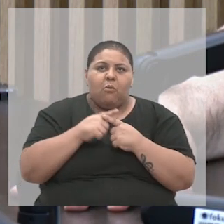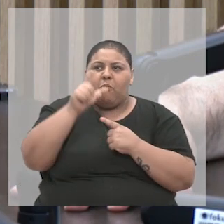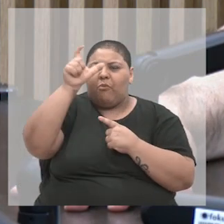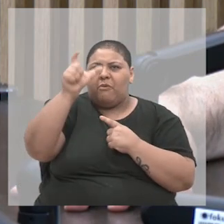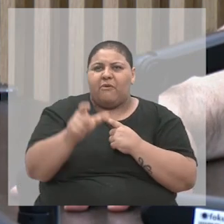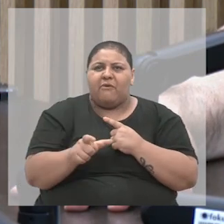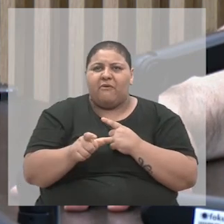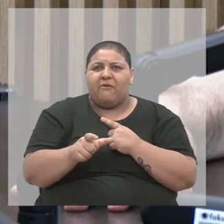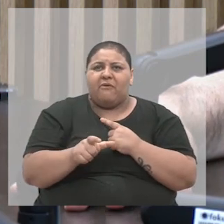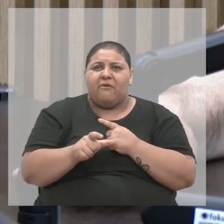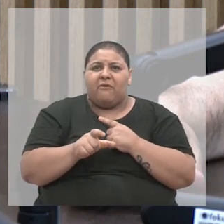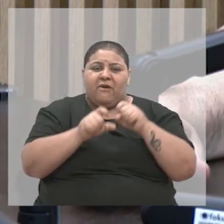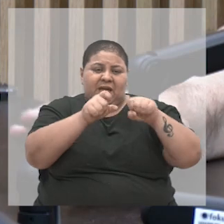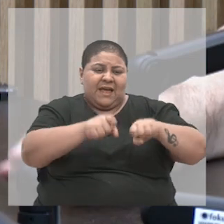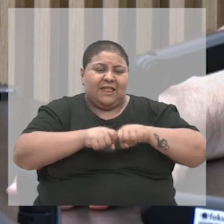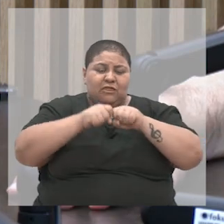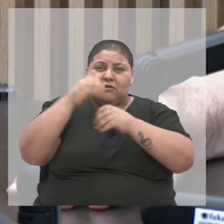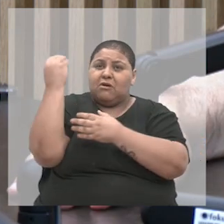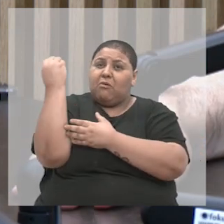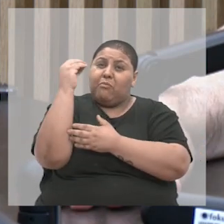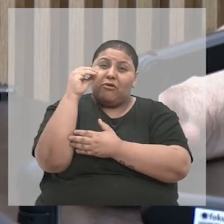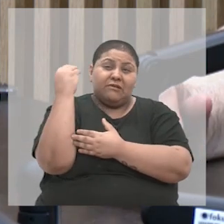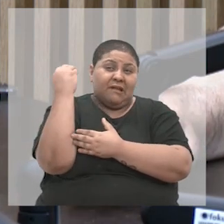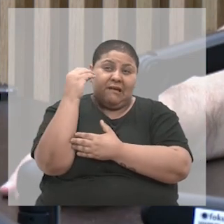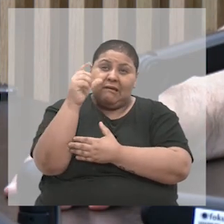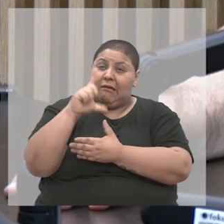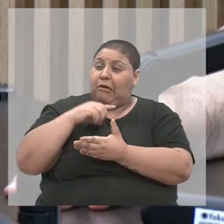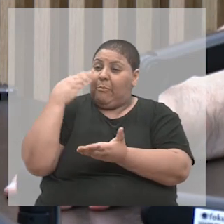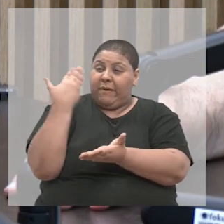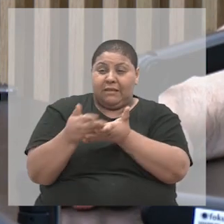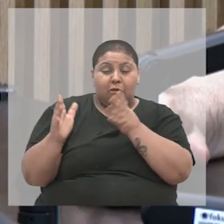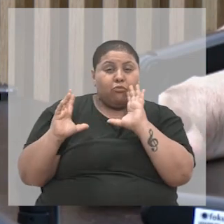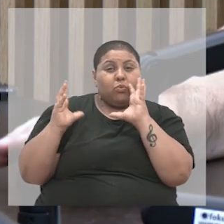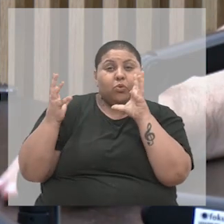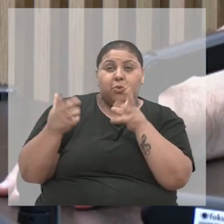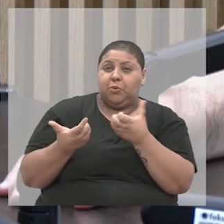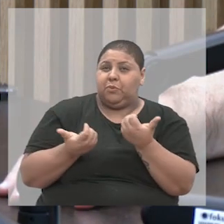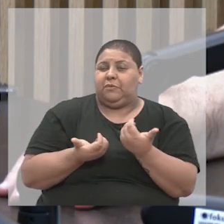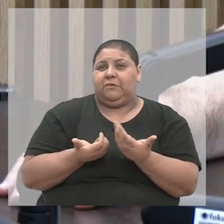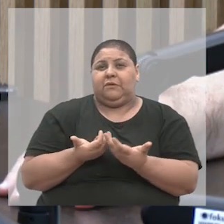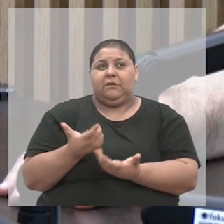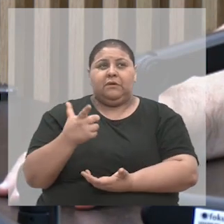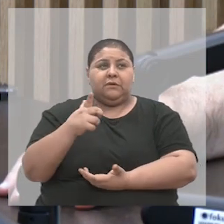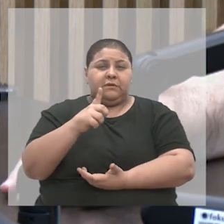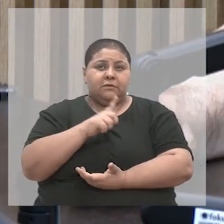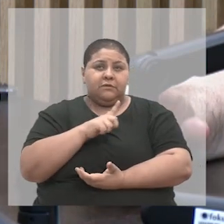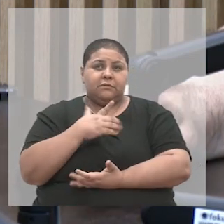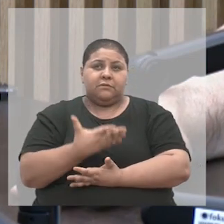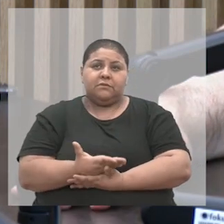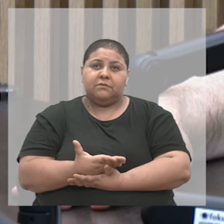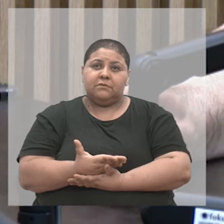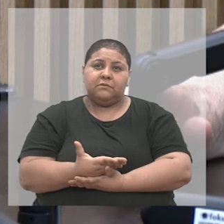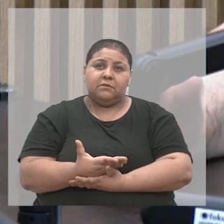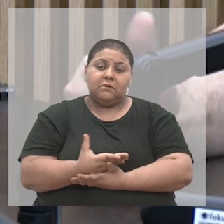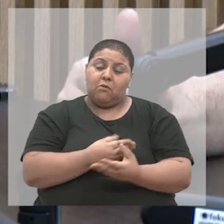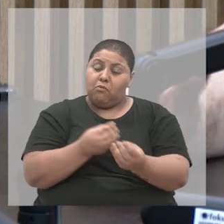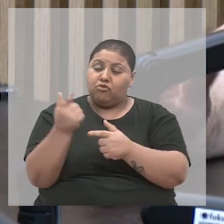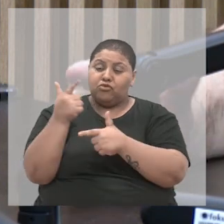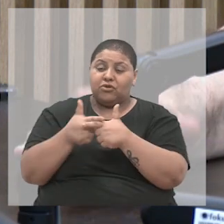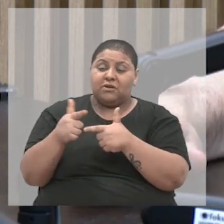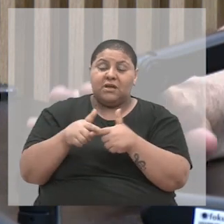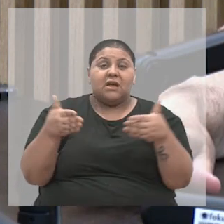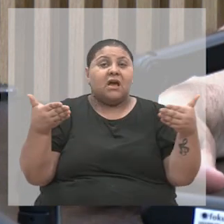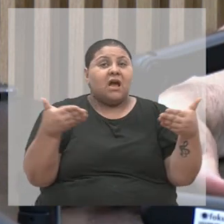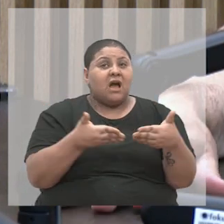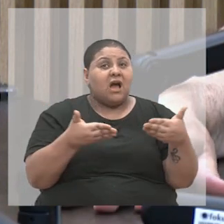Hamburgo, Canoas, ali Porto Alegre, o pessoal perdeu tudo e, né, deu muito problema. Então agora